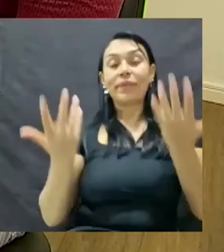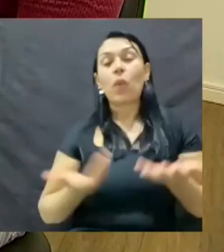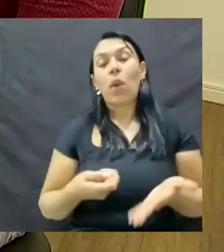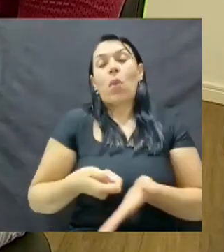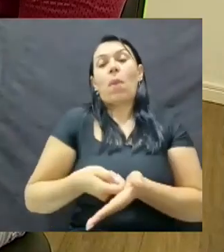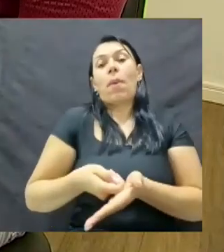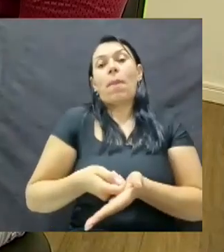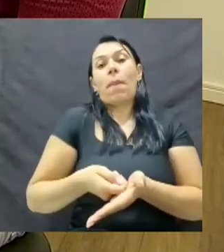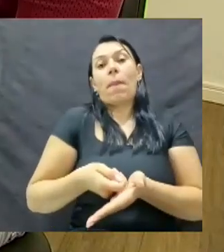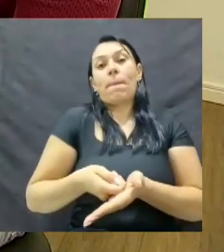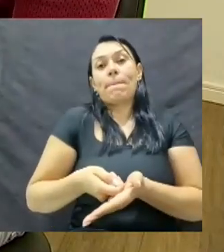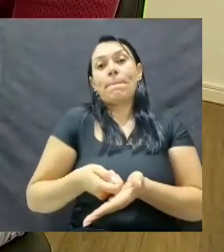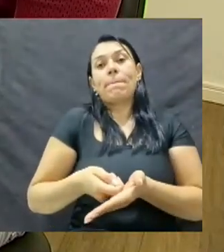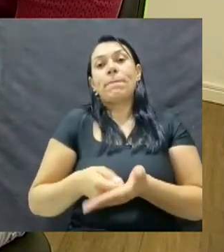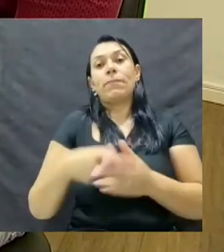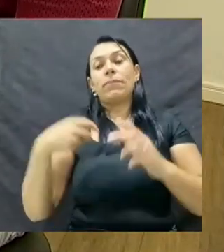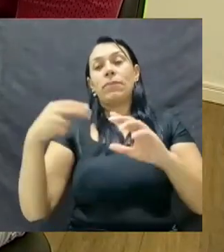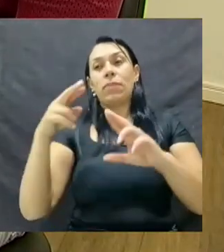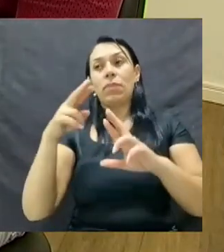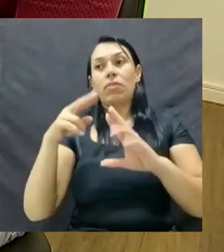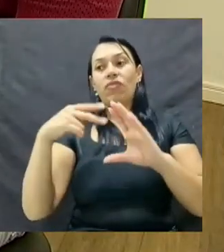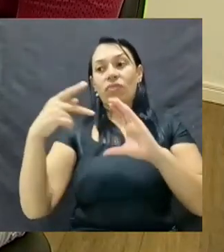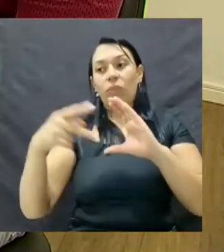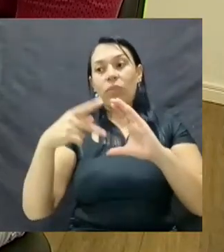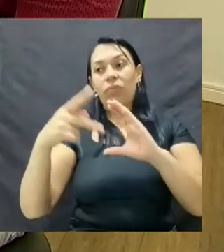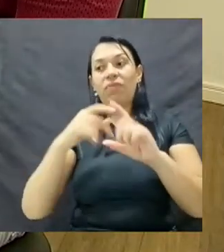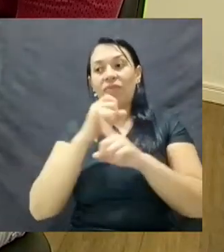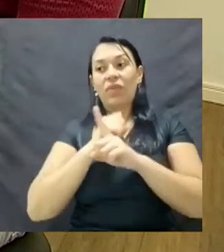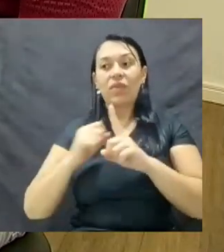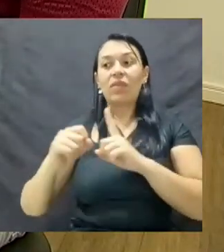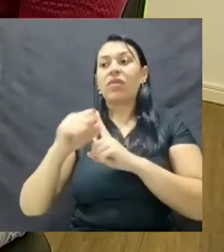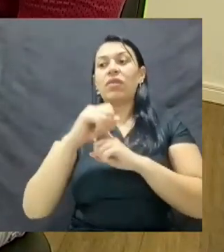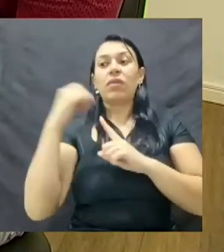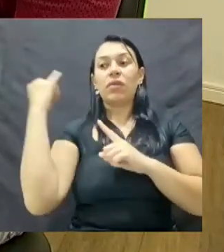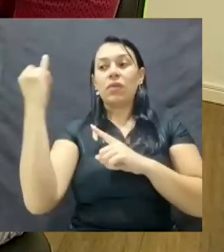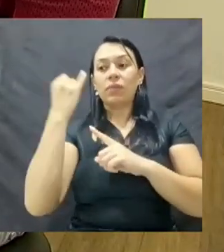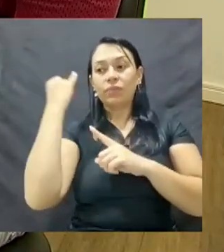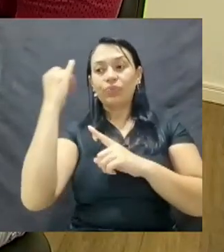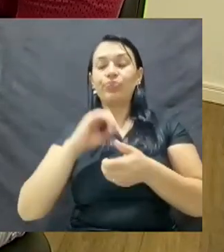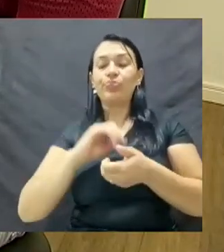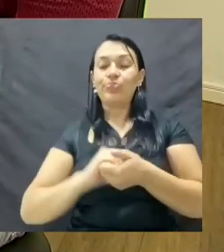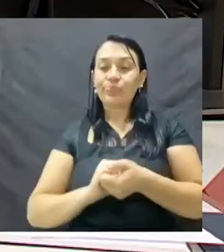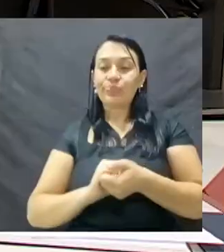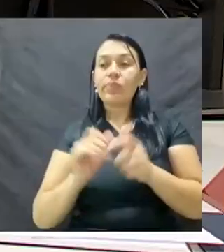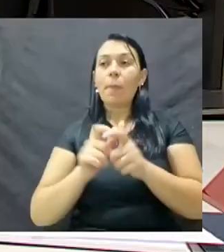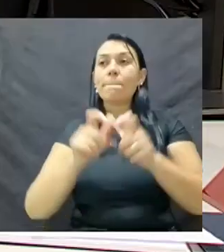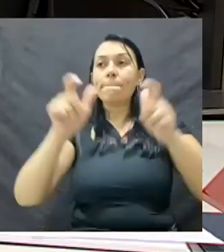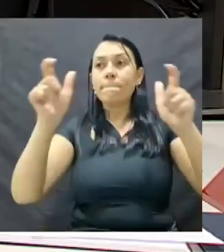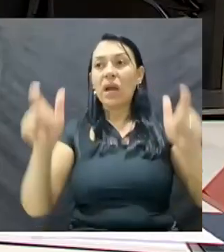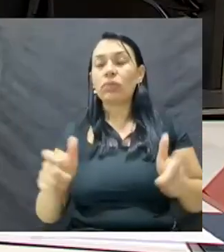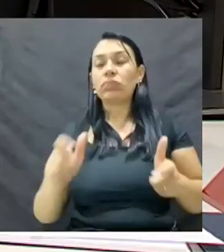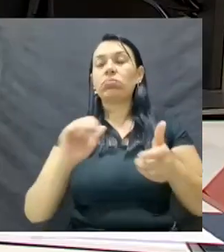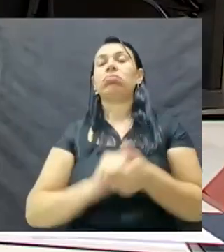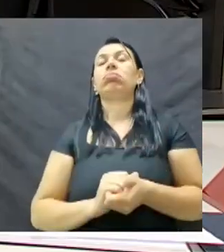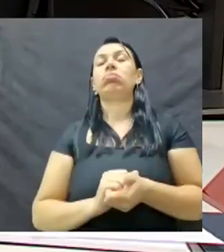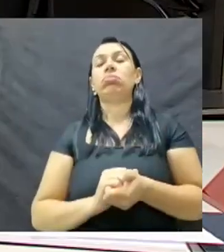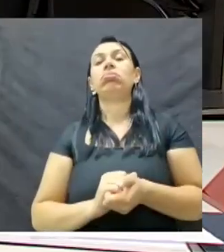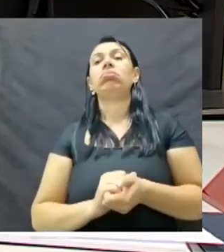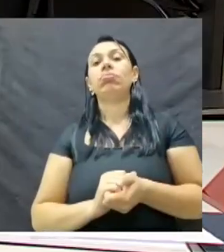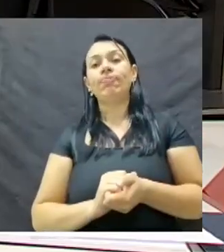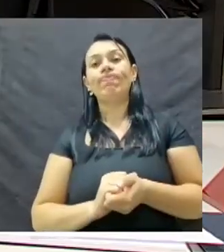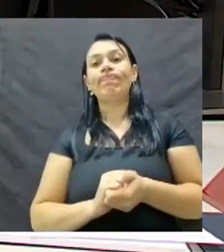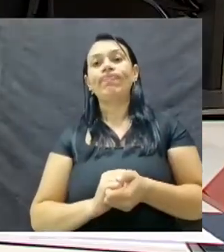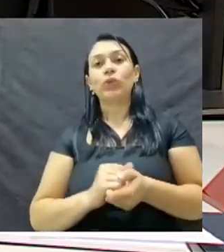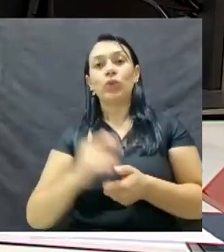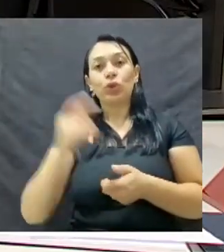com a sociedade, ele é importante, é cada vez maior. E você vê mais uma vez o posicionamento de Campinas, né? Nós